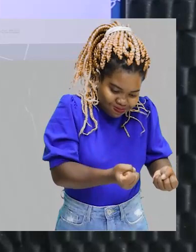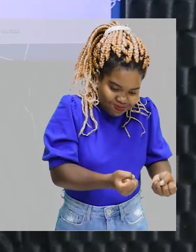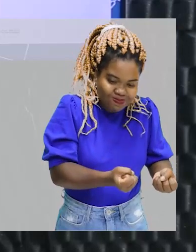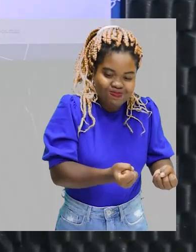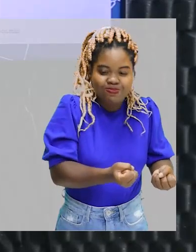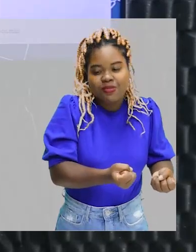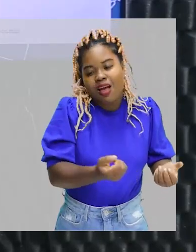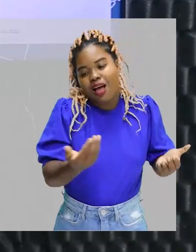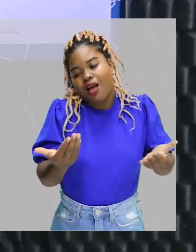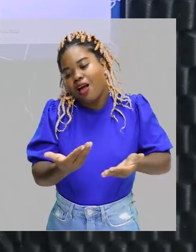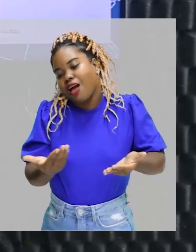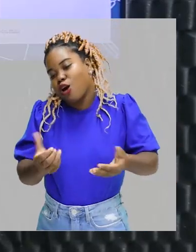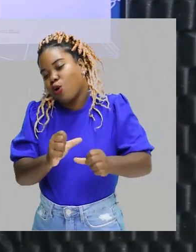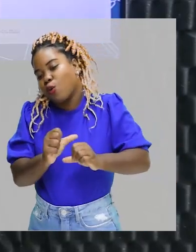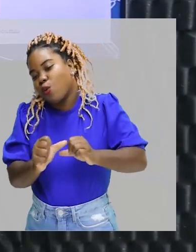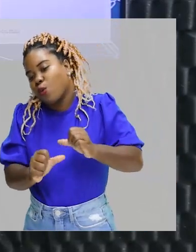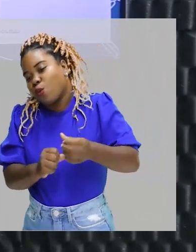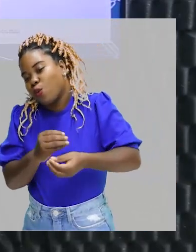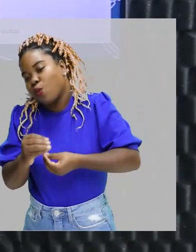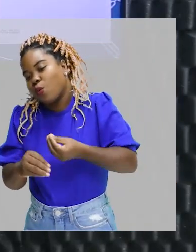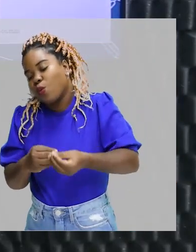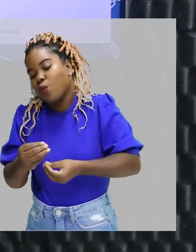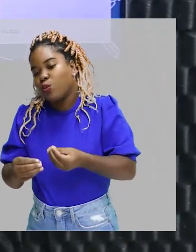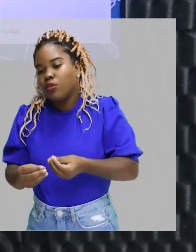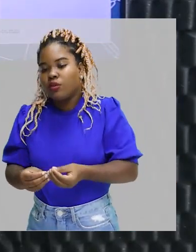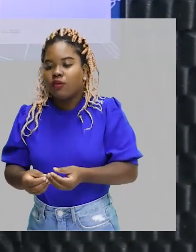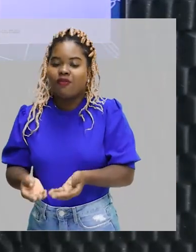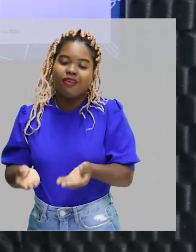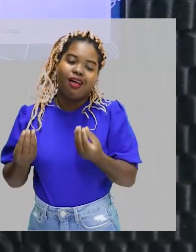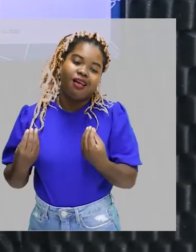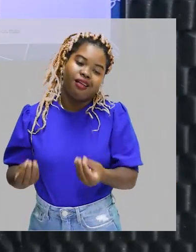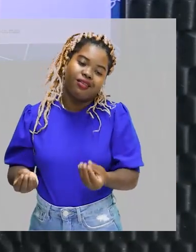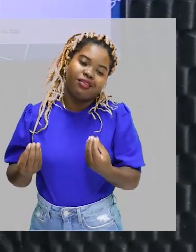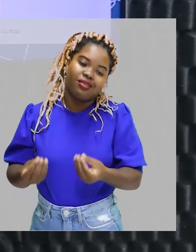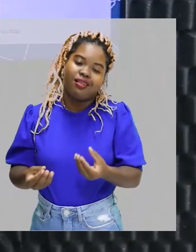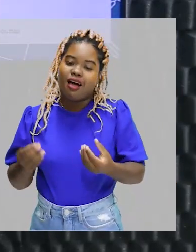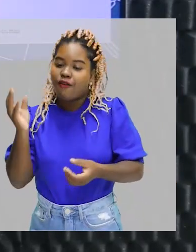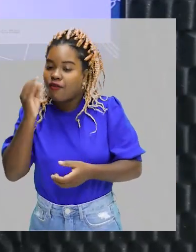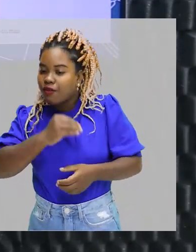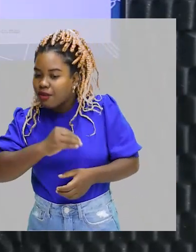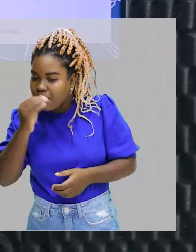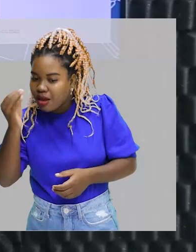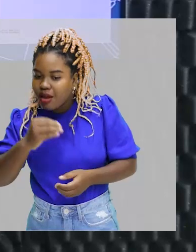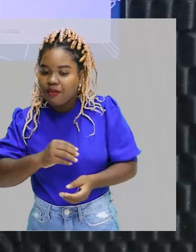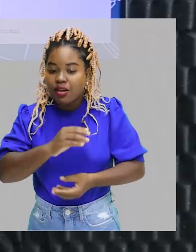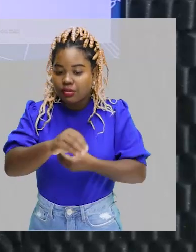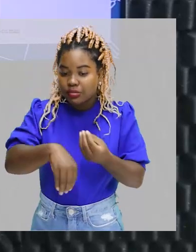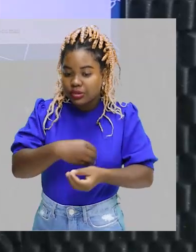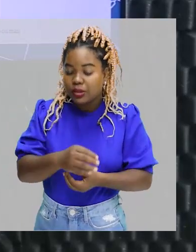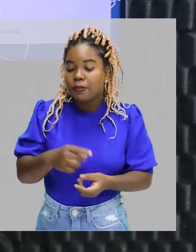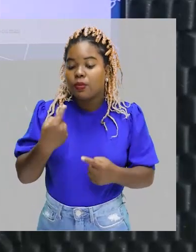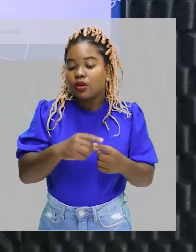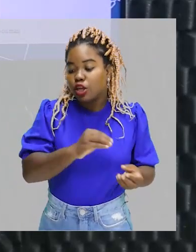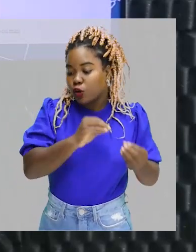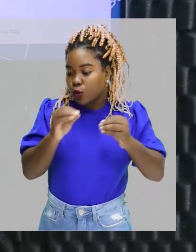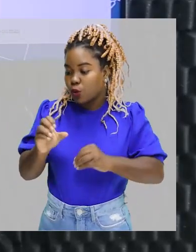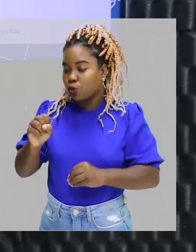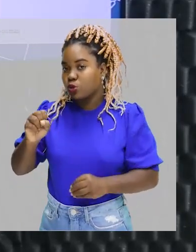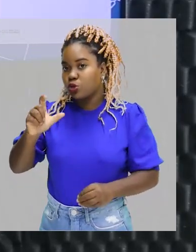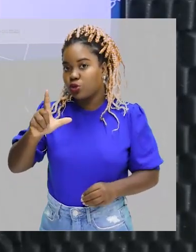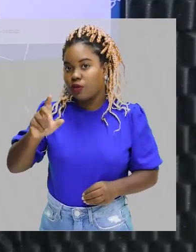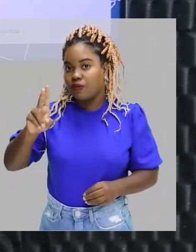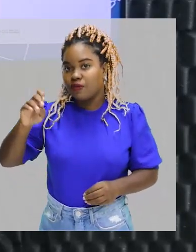ficar menos concentrada pelo ato, né, pela ação da adição de mais